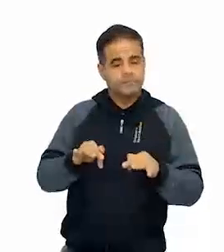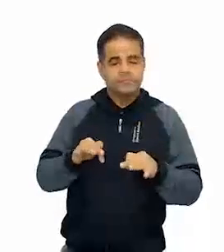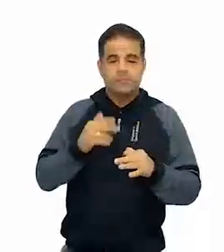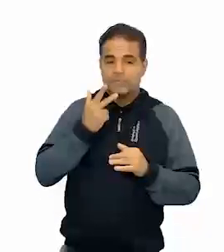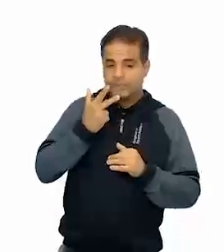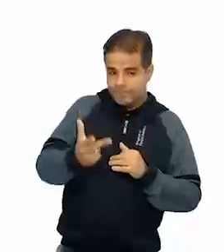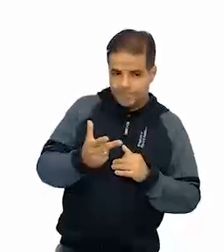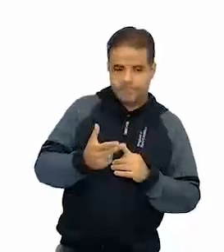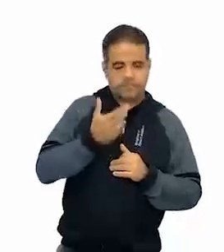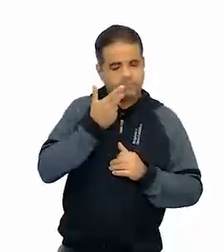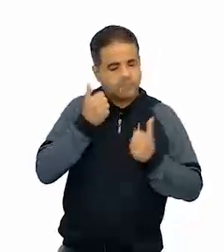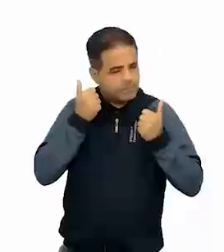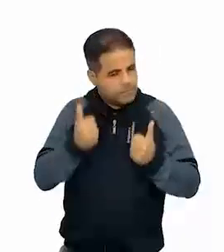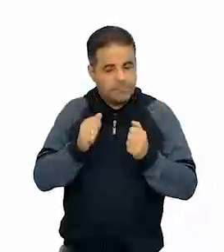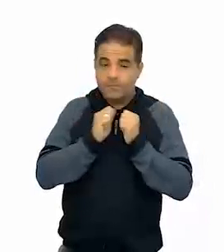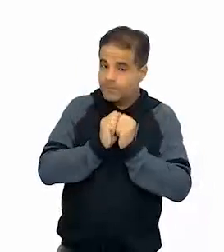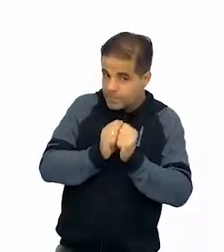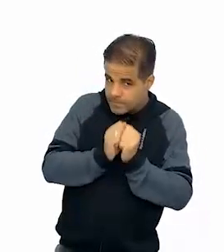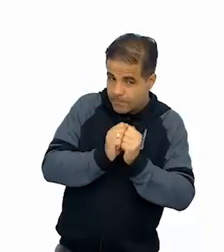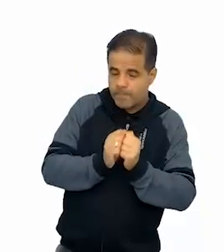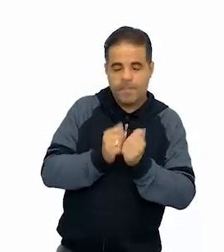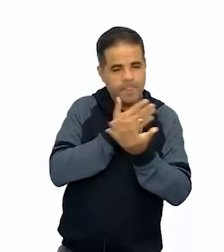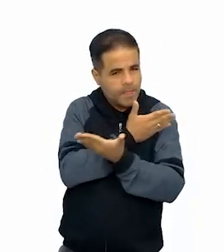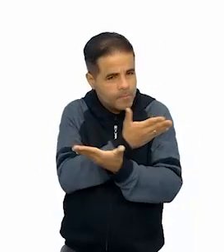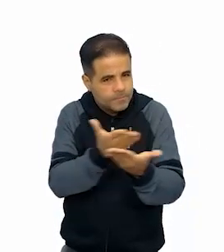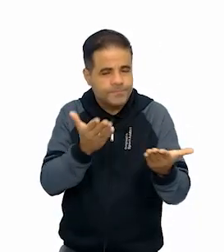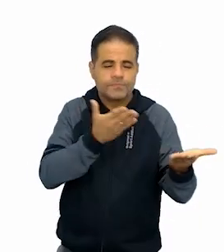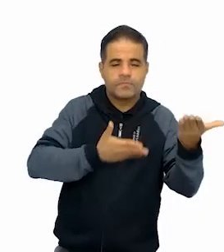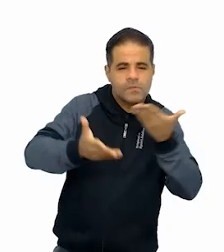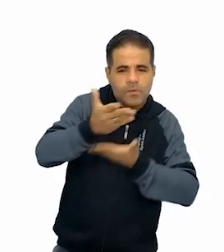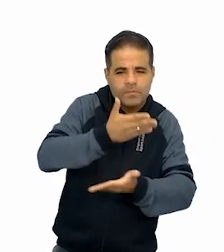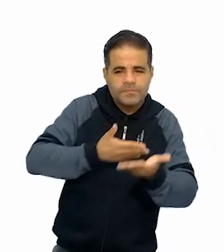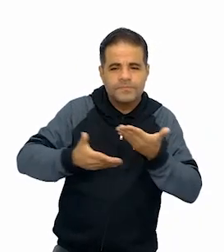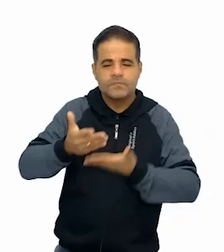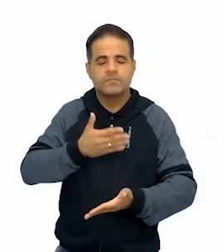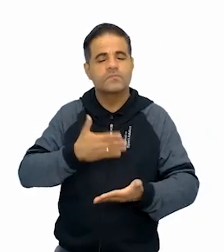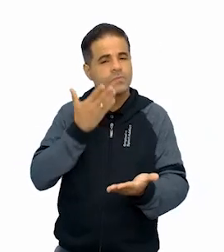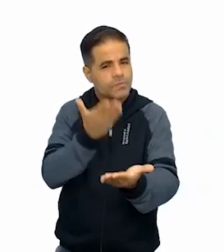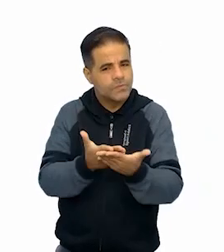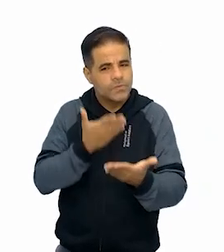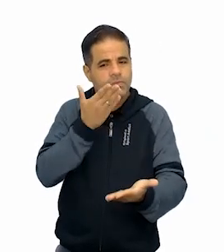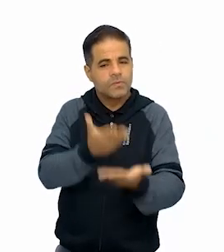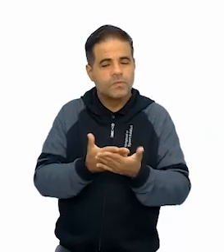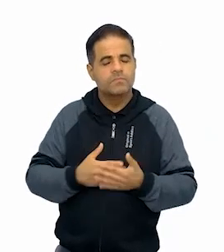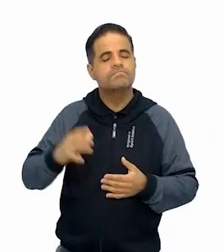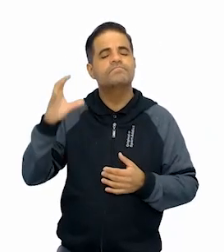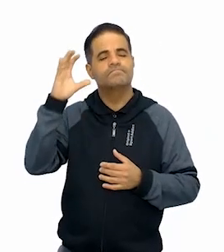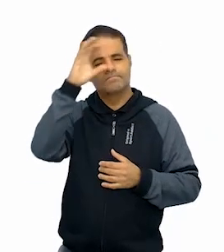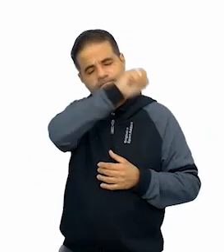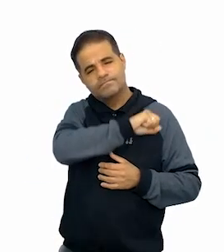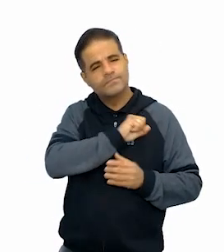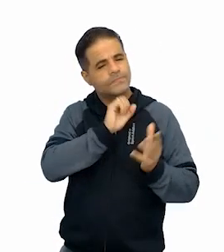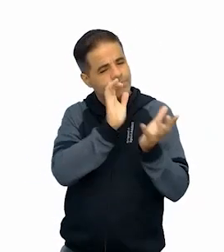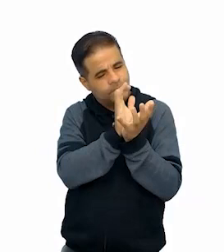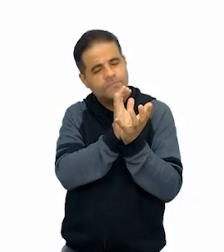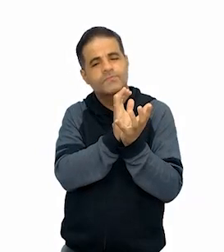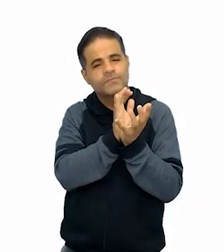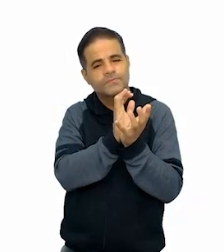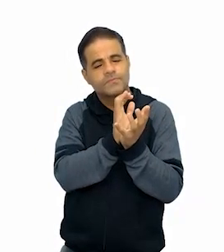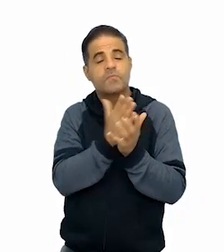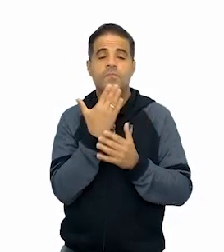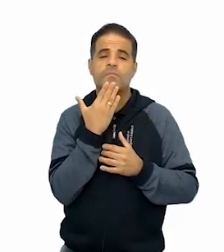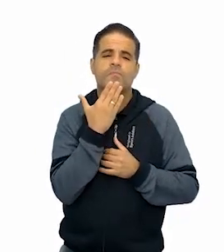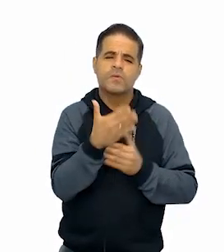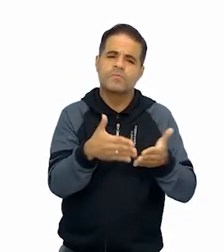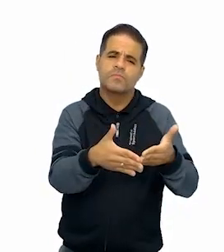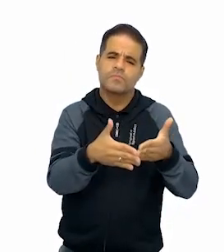que foi muito bom estar aqui com vocês, compartilhando desse momento de estudo e aprendizado coletivo. Peço,